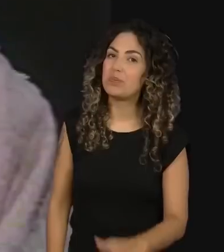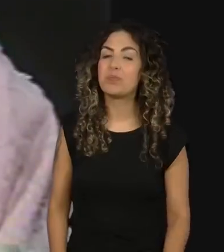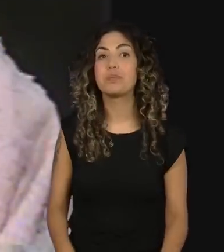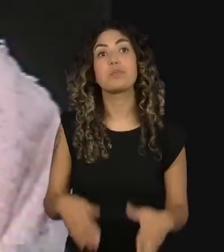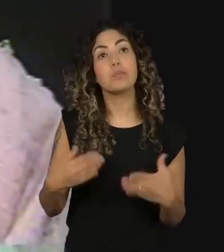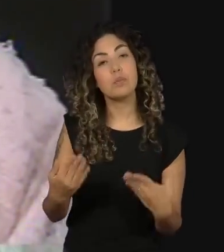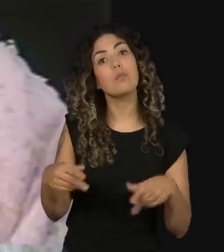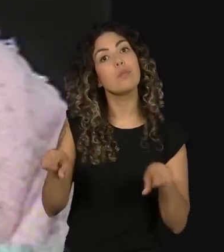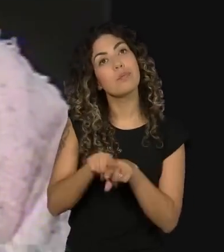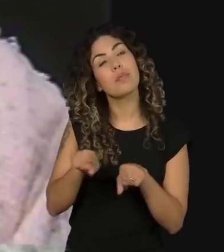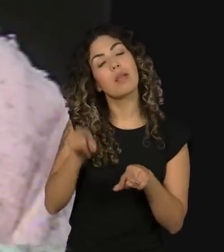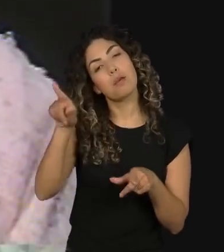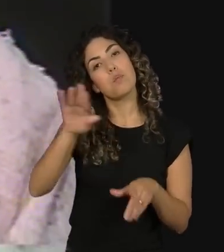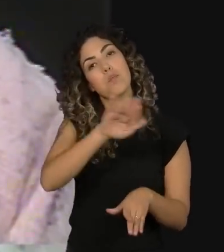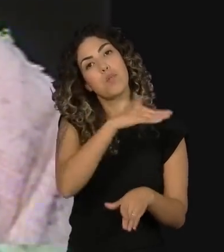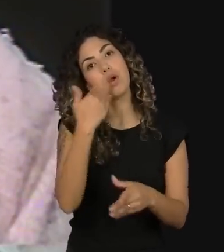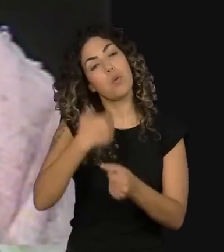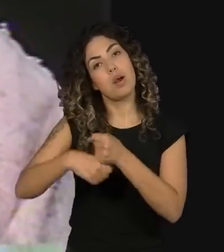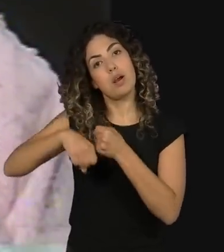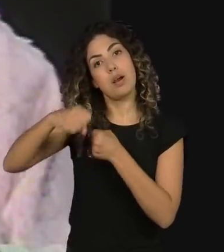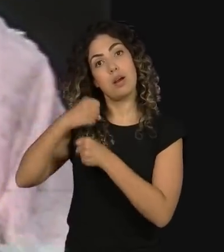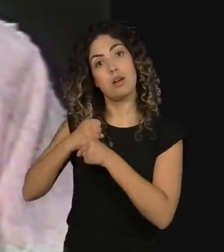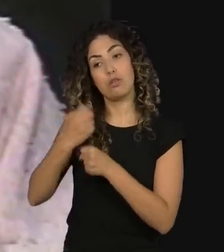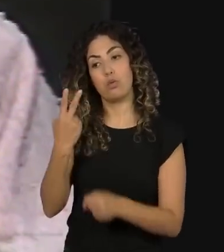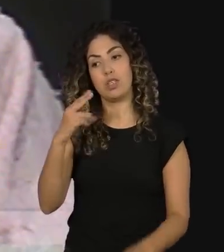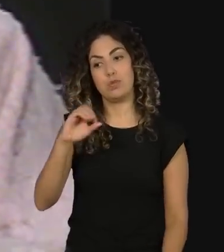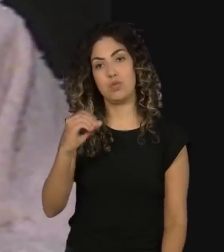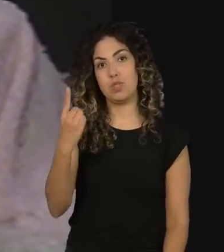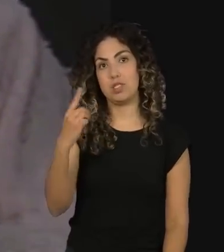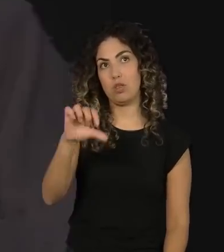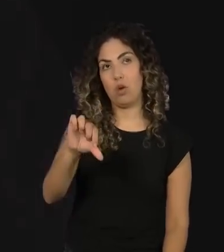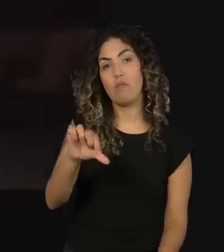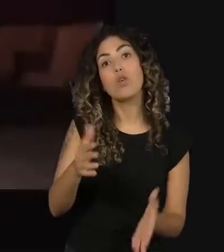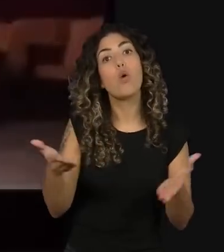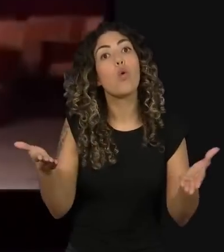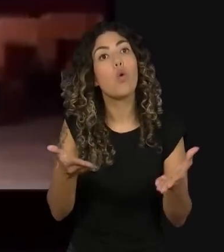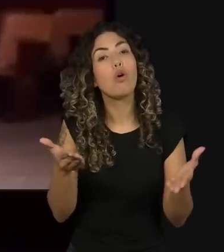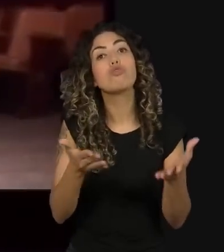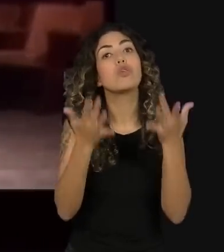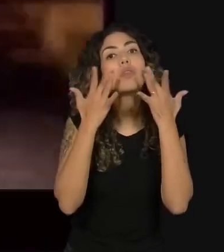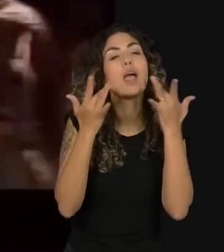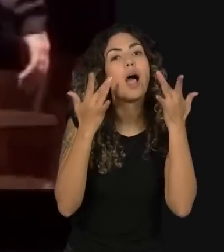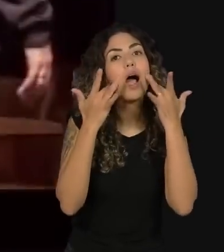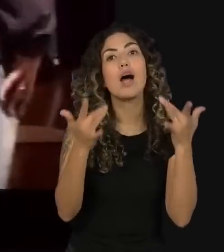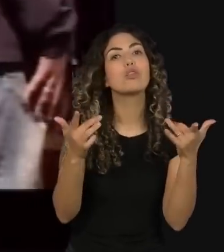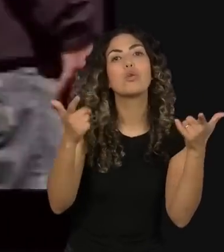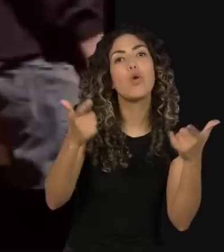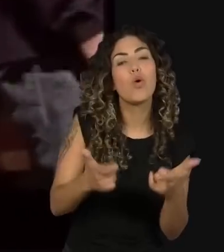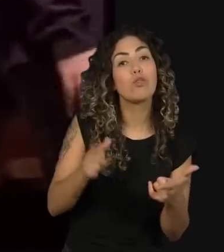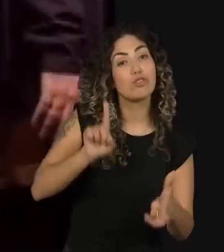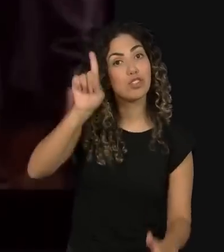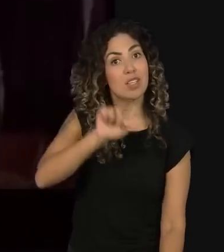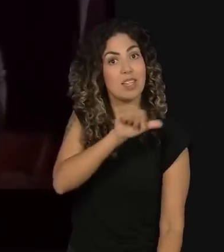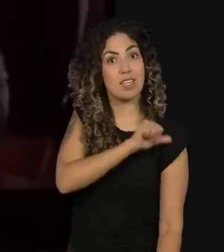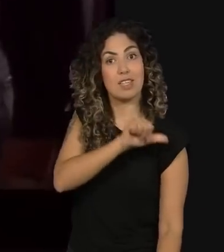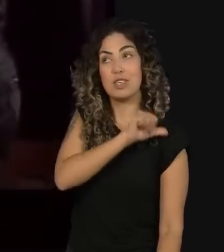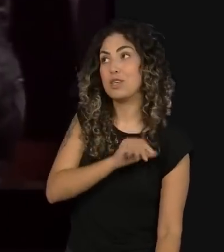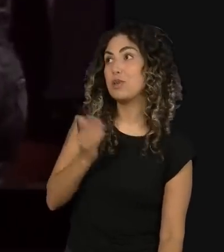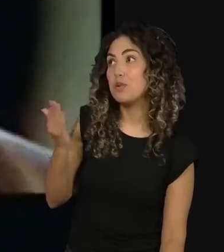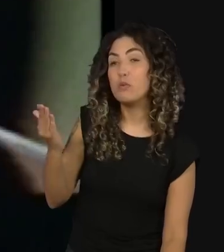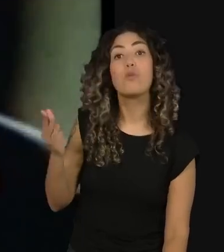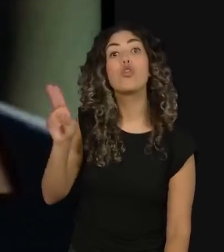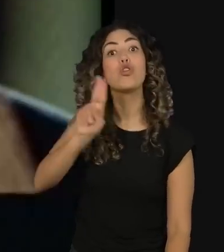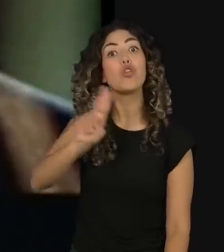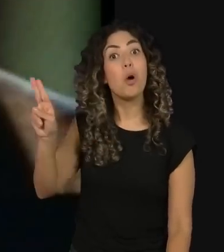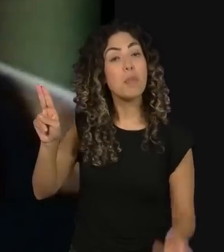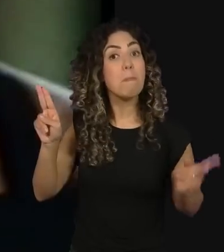Domingos de Oliveira nos deixou em 2019 e hoje o teatro localizado no Planetário da Gávea, no Rio de Janeiro, leva seu